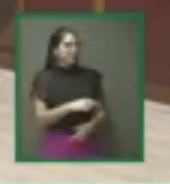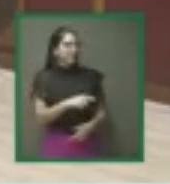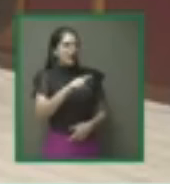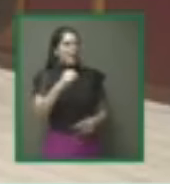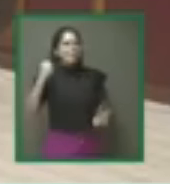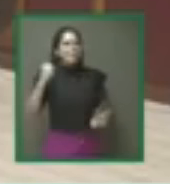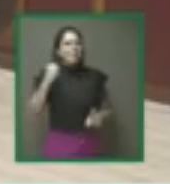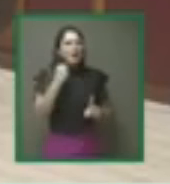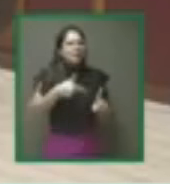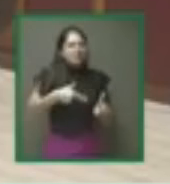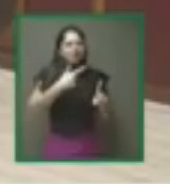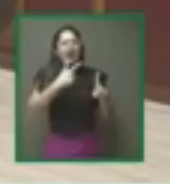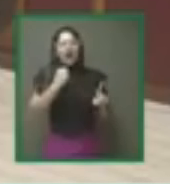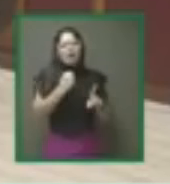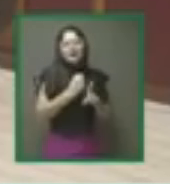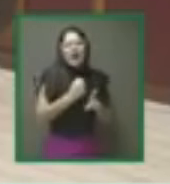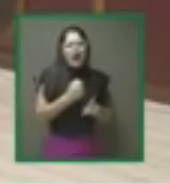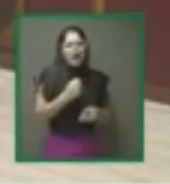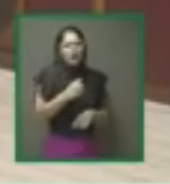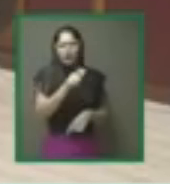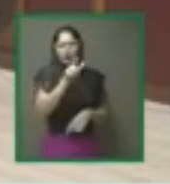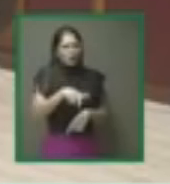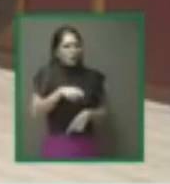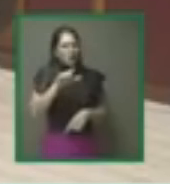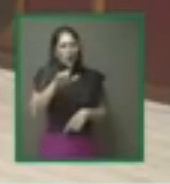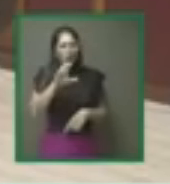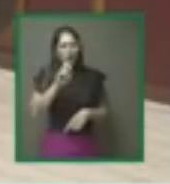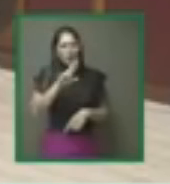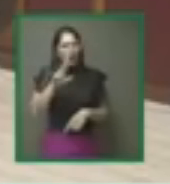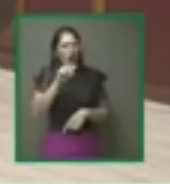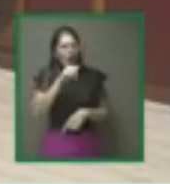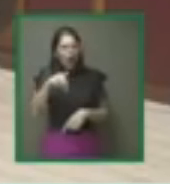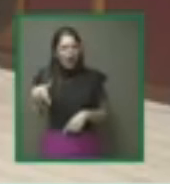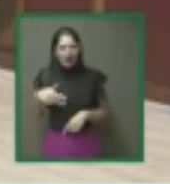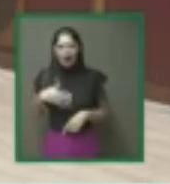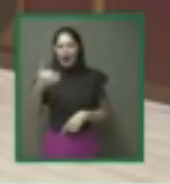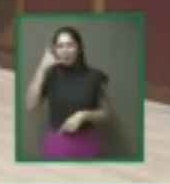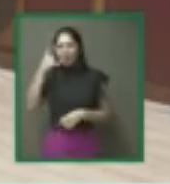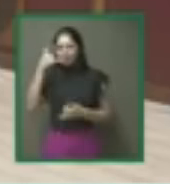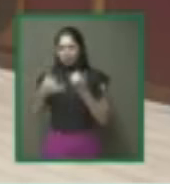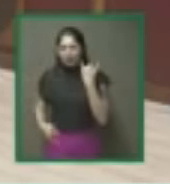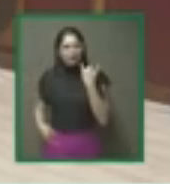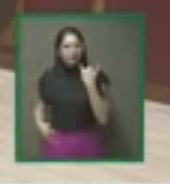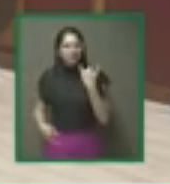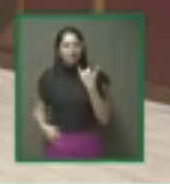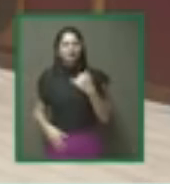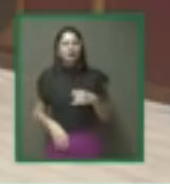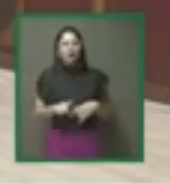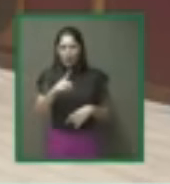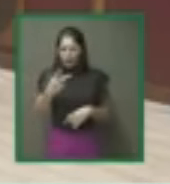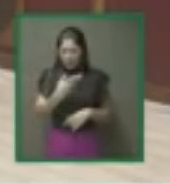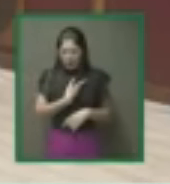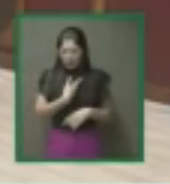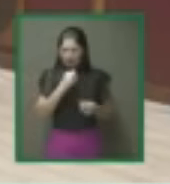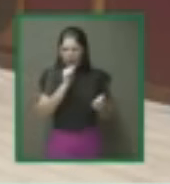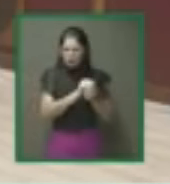acabaram de matar o Lohan aqui. E desligou o telefone. O Alexandre ainda estava aí na sua casa no momento